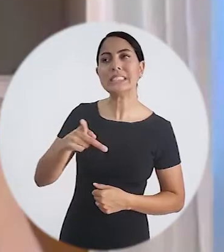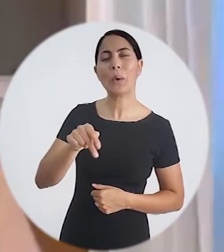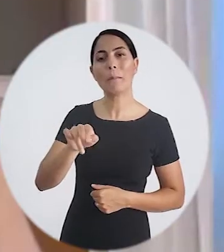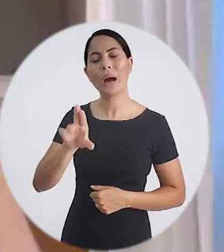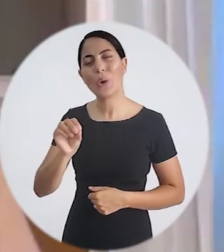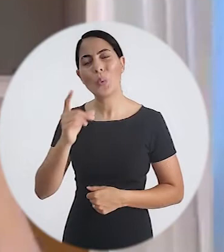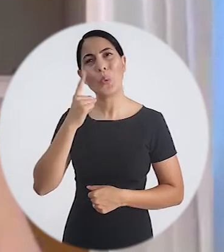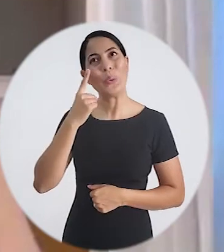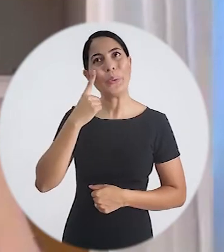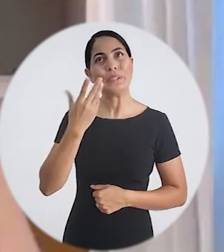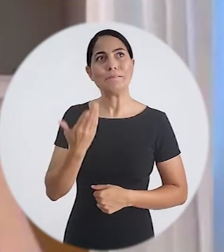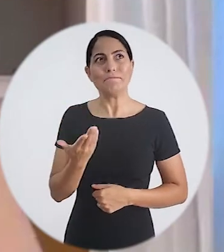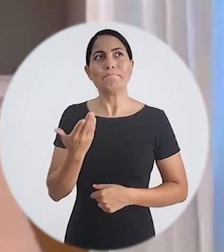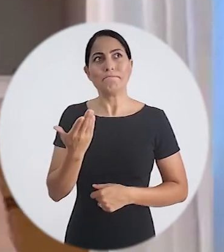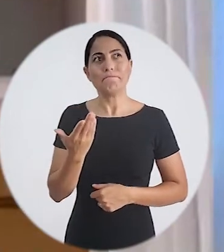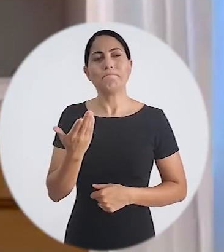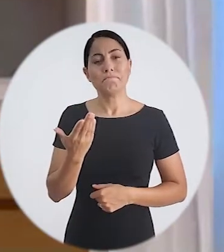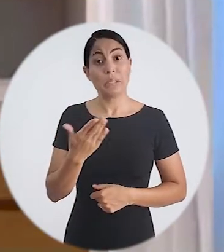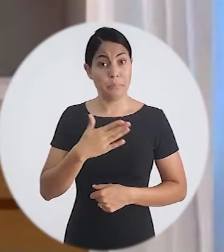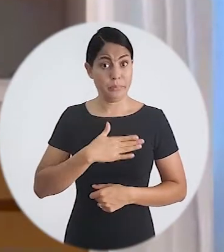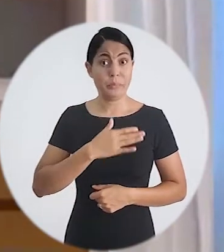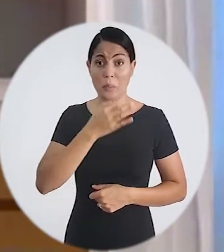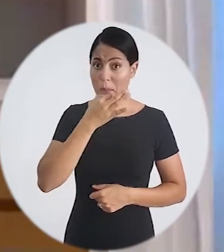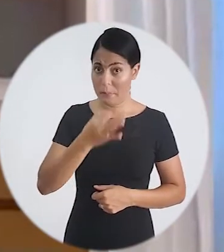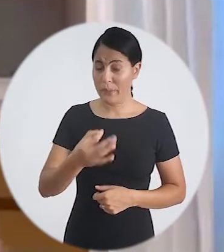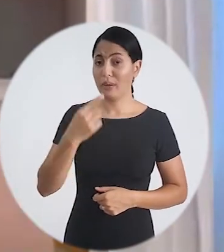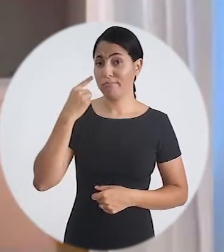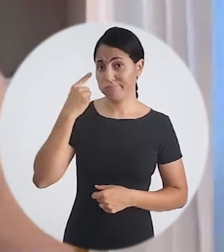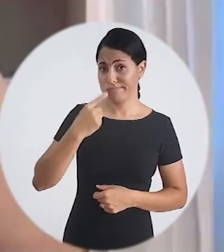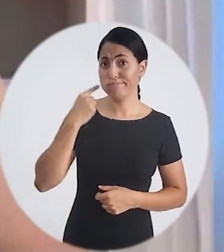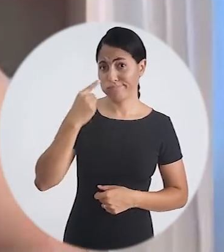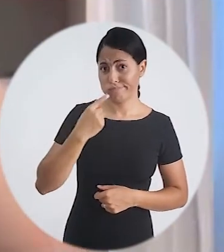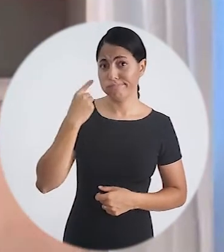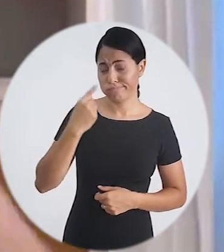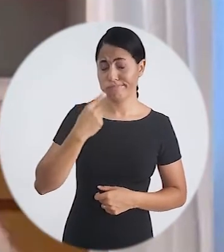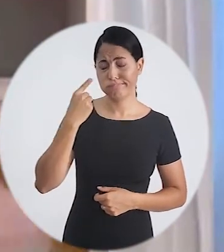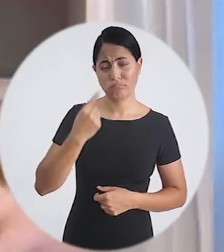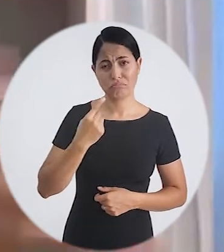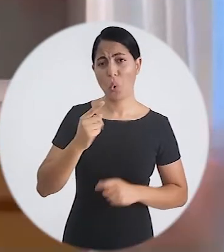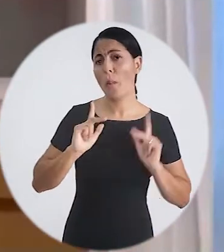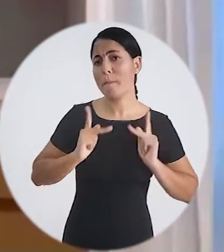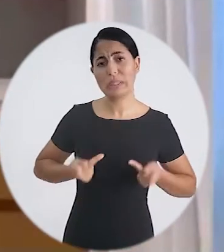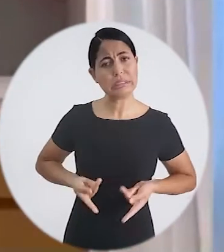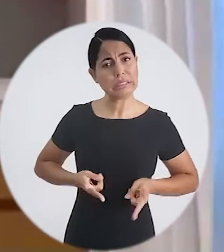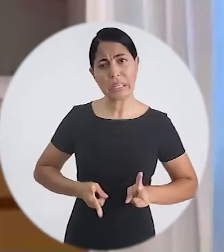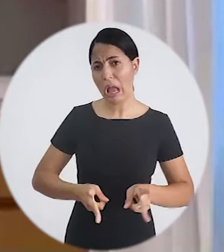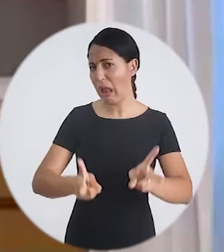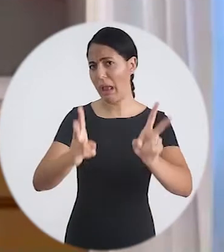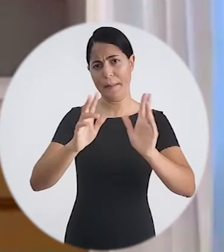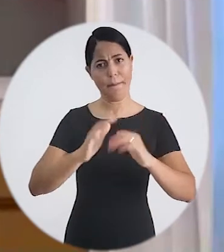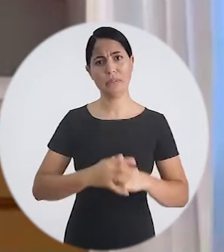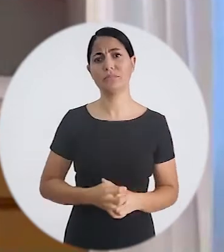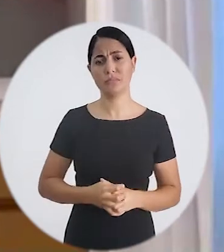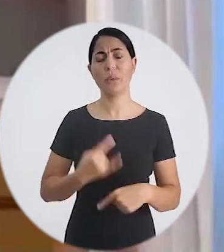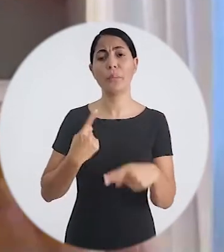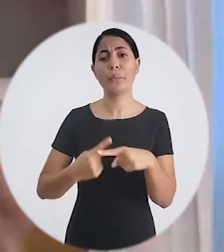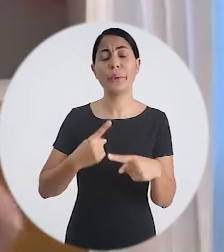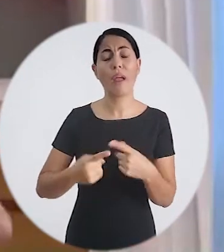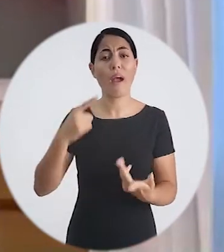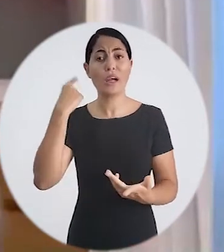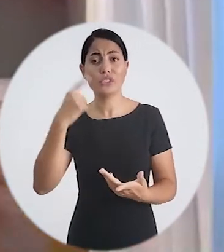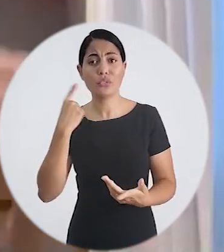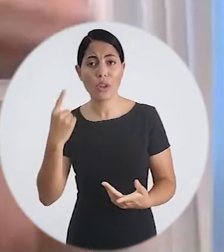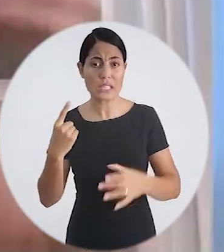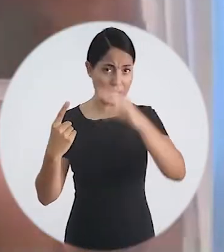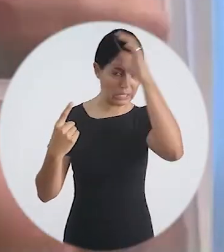Então, Paulo, me parece que a advocacia ela é sempre muito humanizada, né? É sempre uma